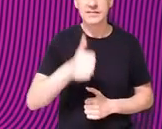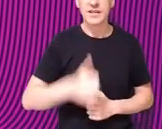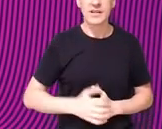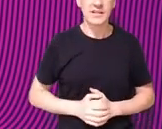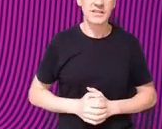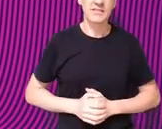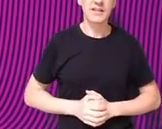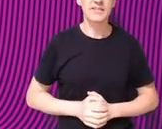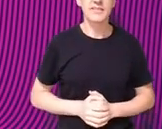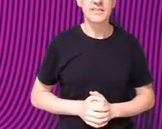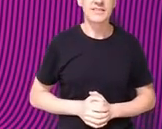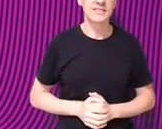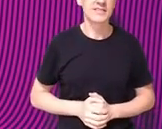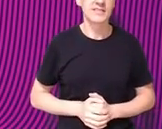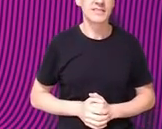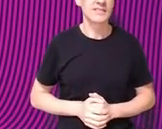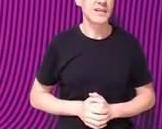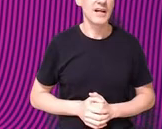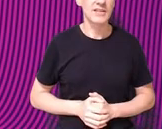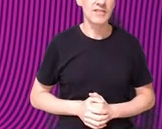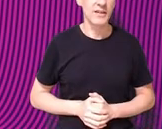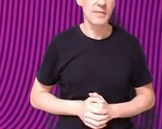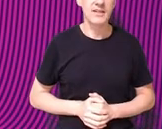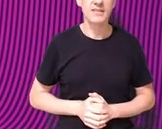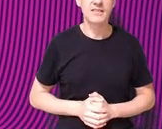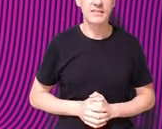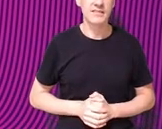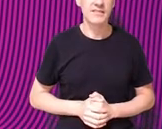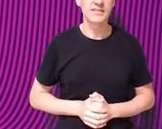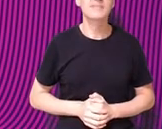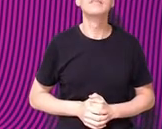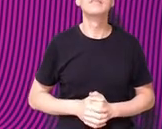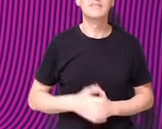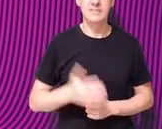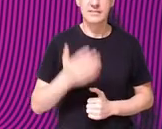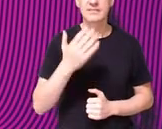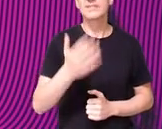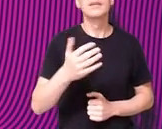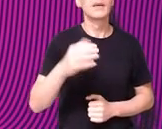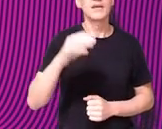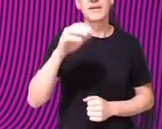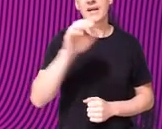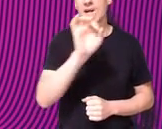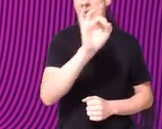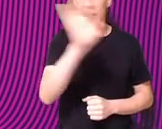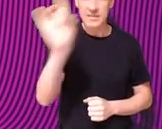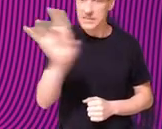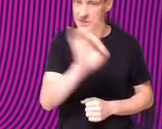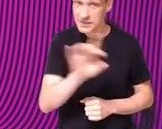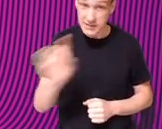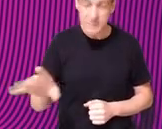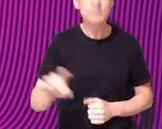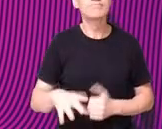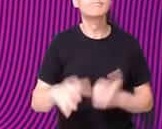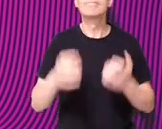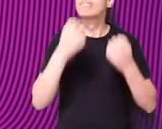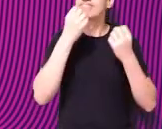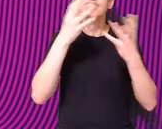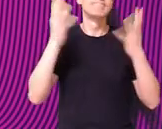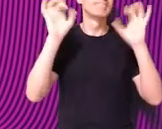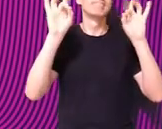Bem, Marcelo, João, Pedro, Gustavo, vocês deram absolutamente uma